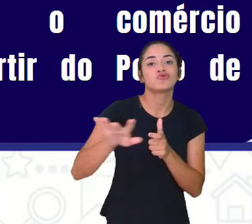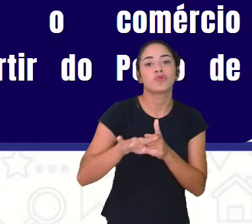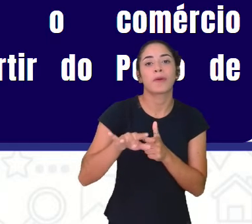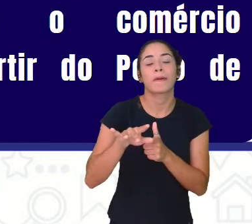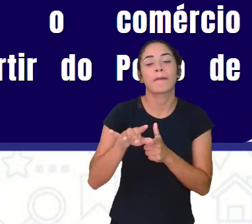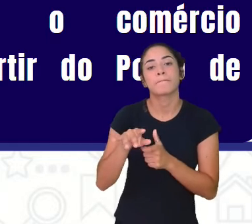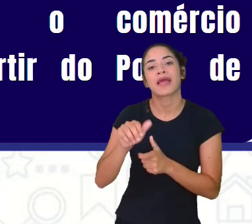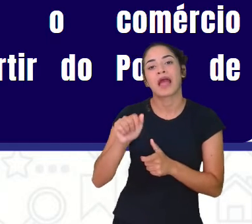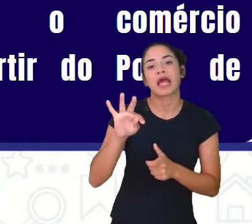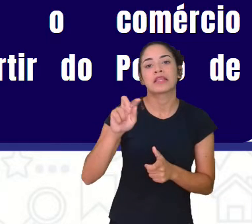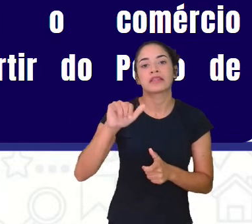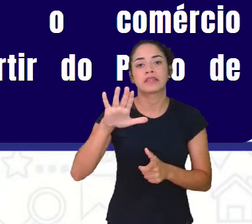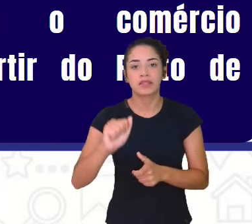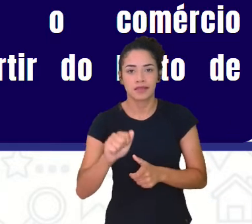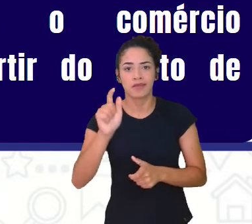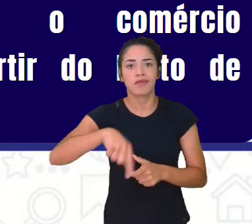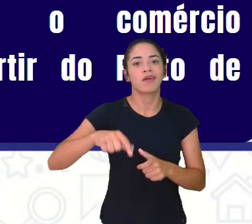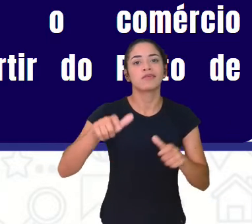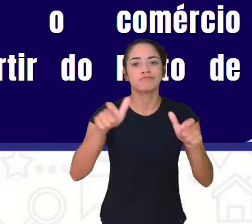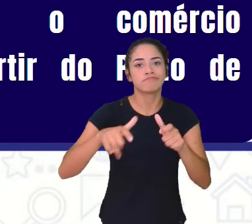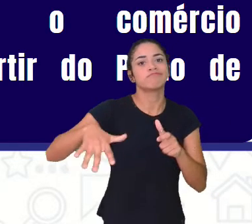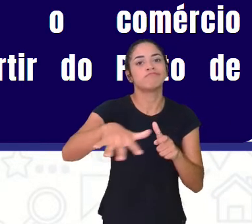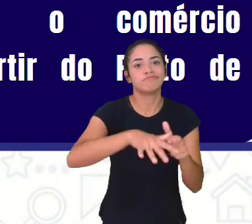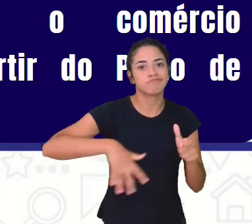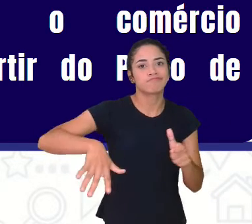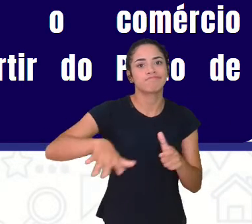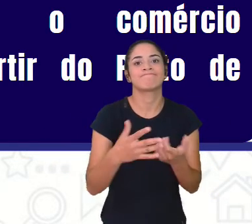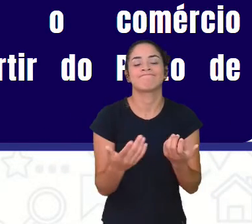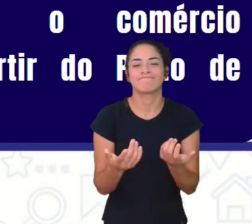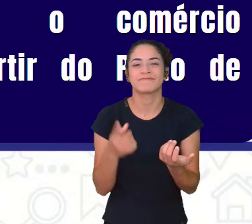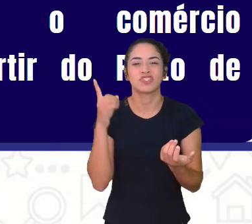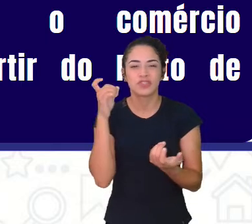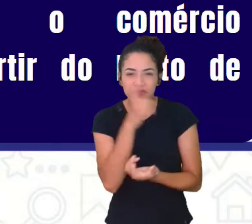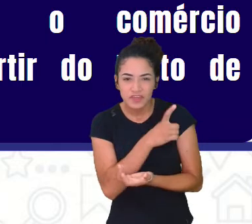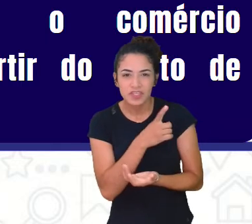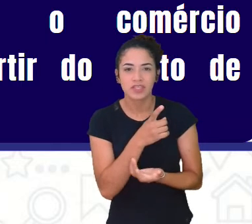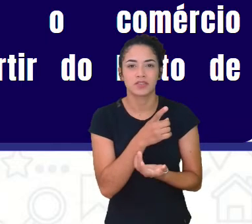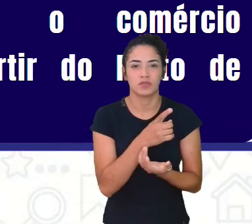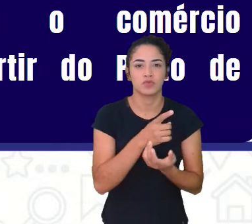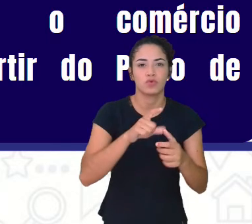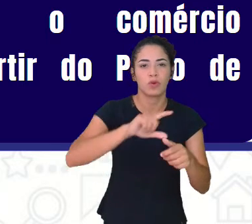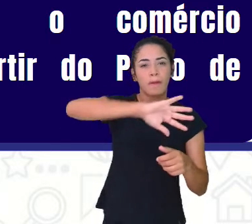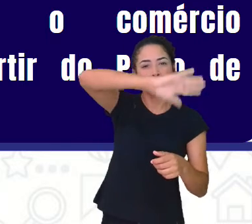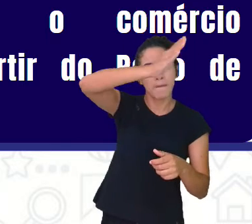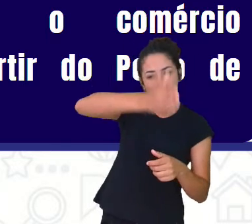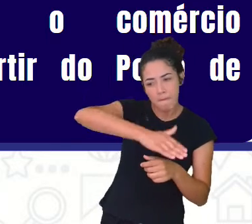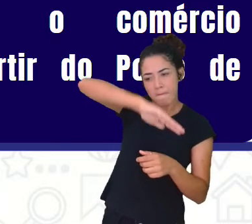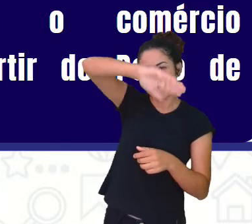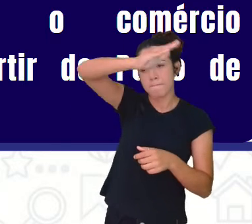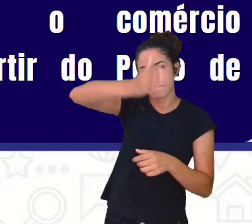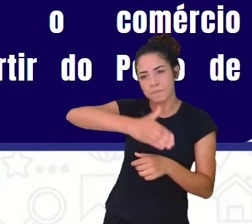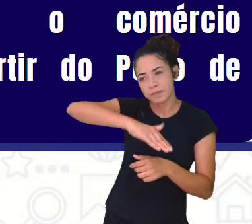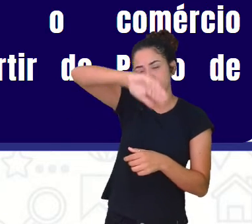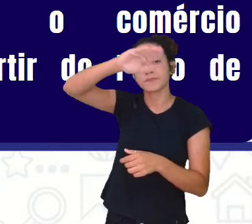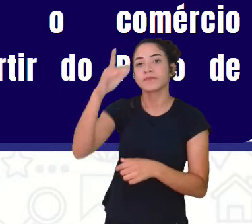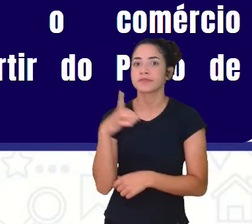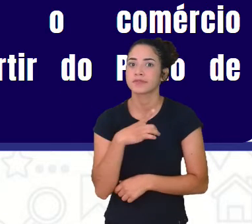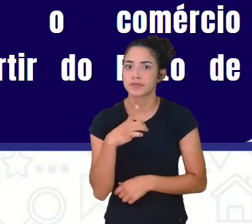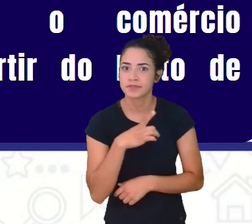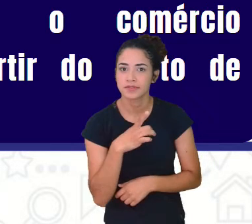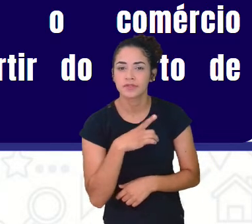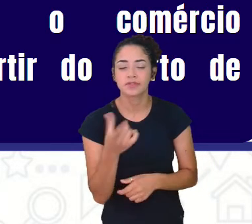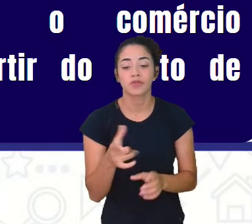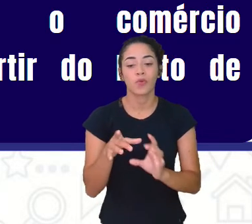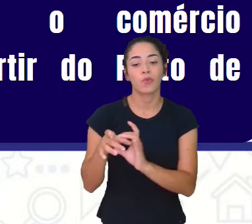Península Ática, que era um território bastante acidentado, assim, em termos de relevo, muitas montanhas, né? E ela surgiu da união